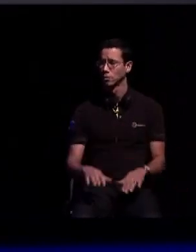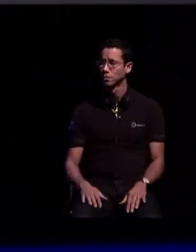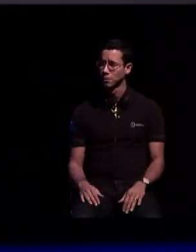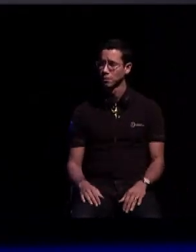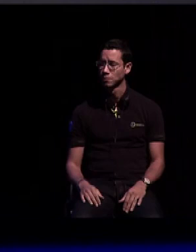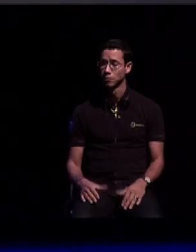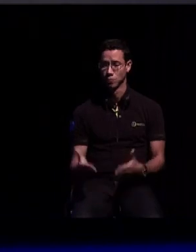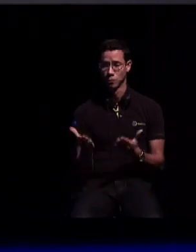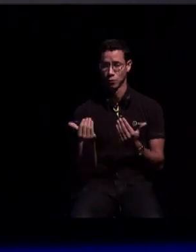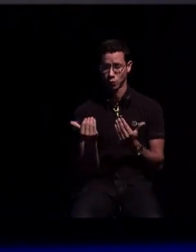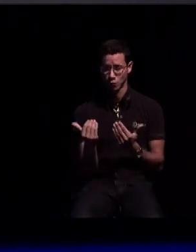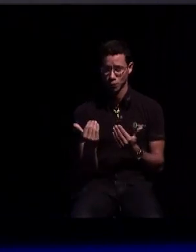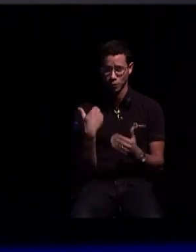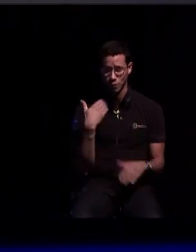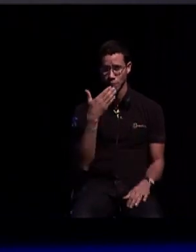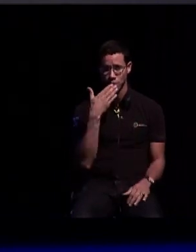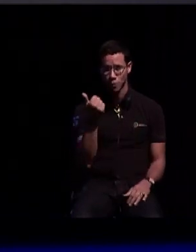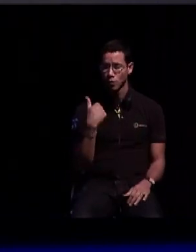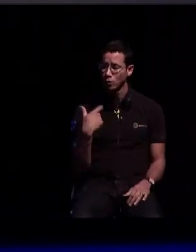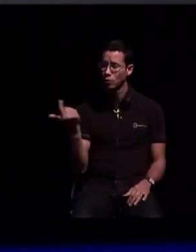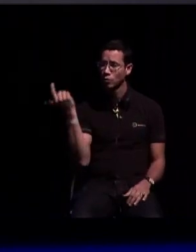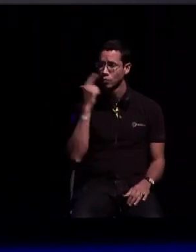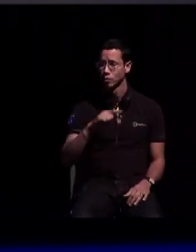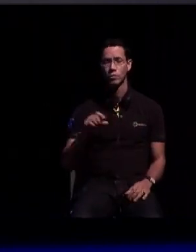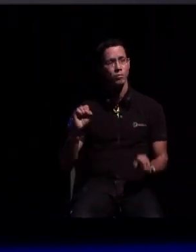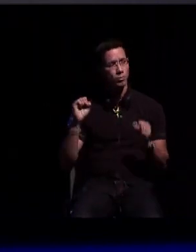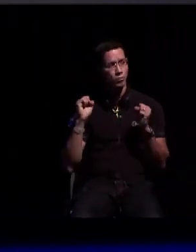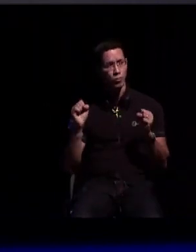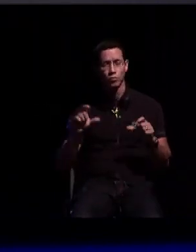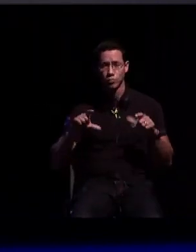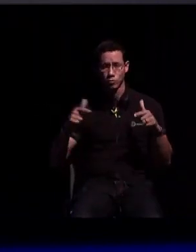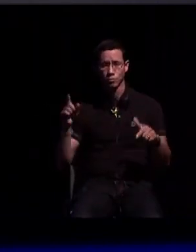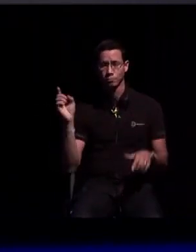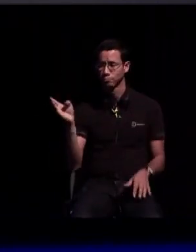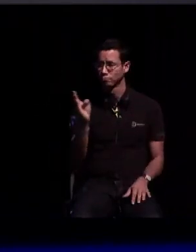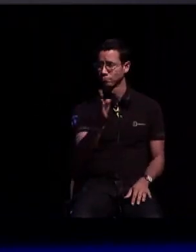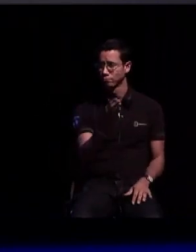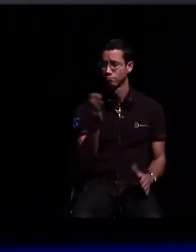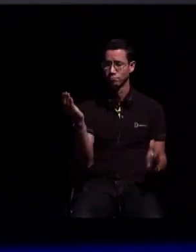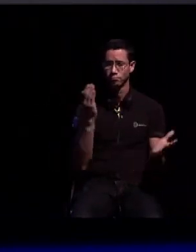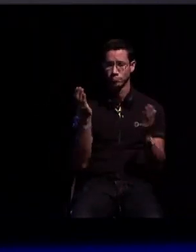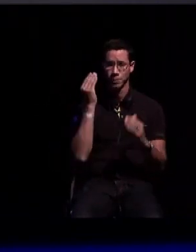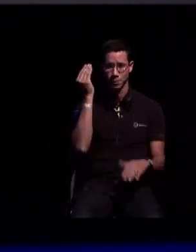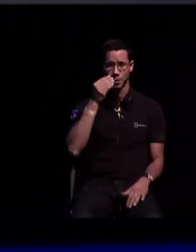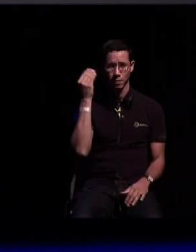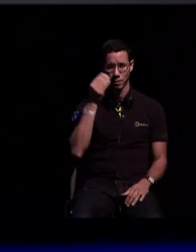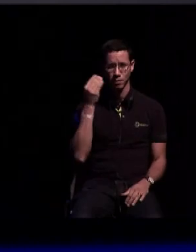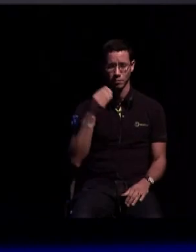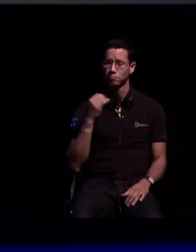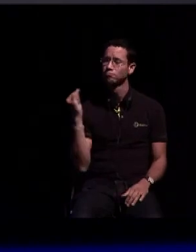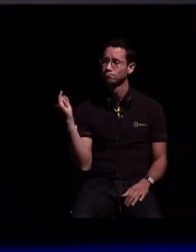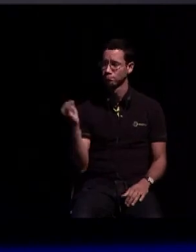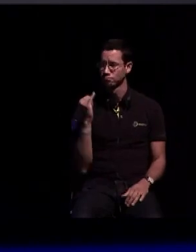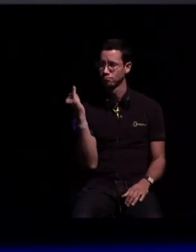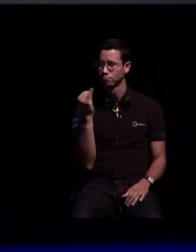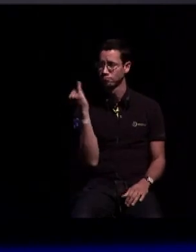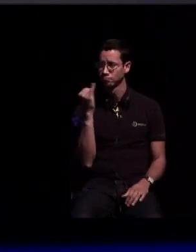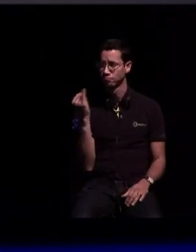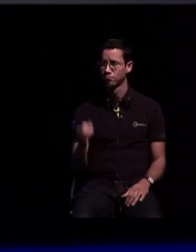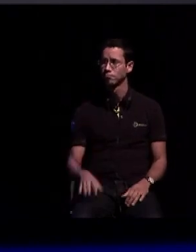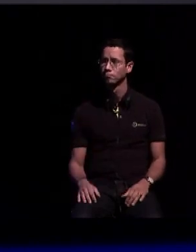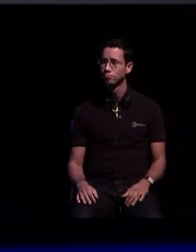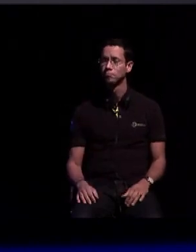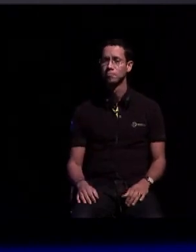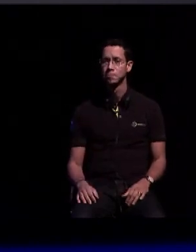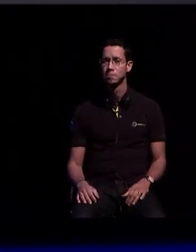quanto mais jovem, melhor, etc., ser exposto a esse tipo de experiência. Eu acho isso extremamente,